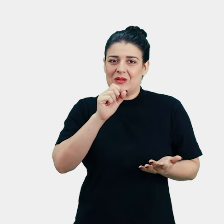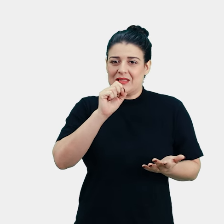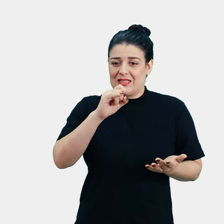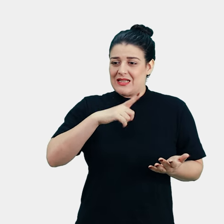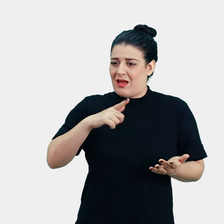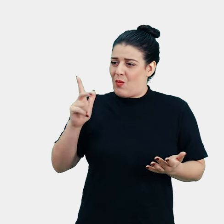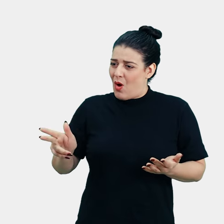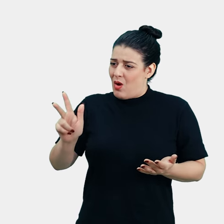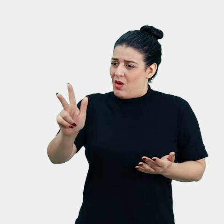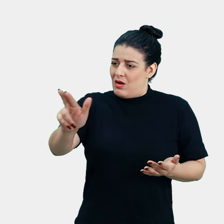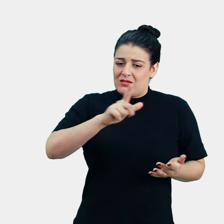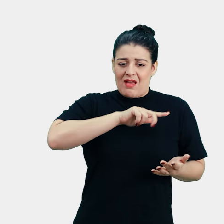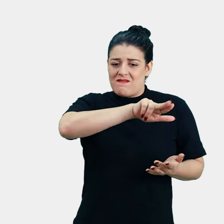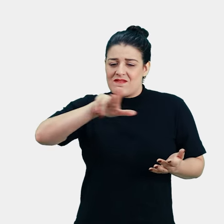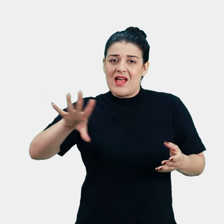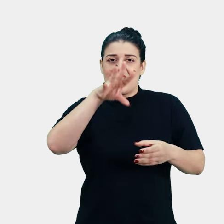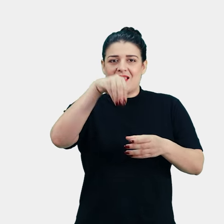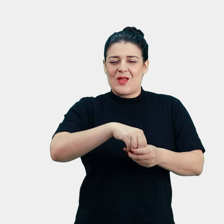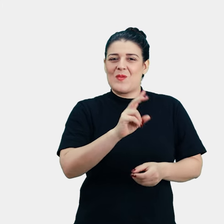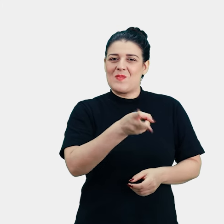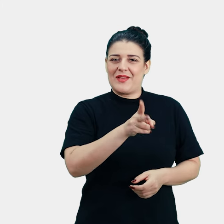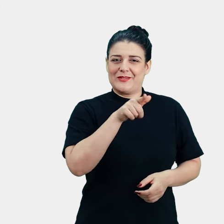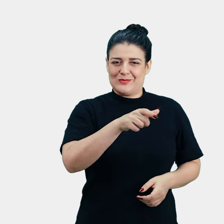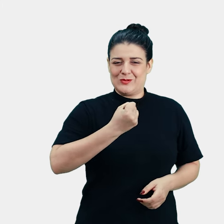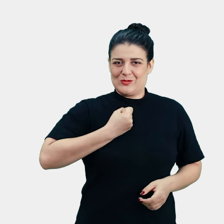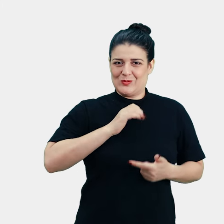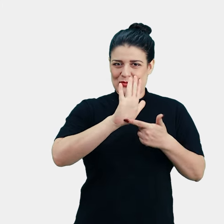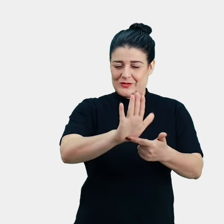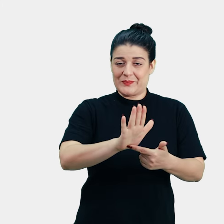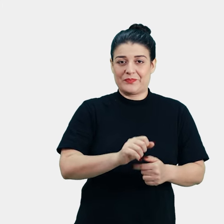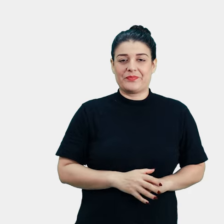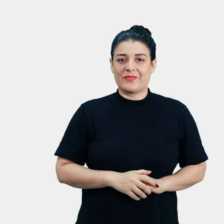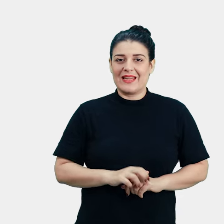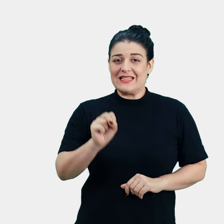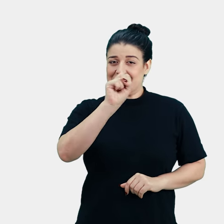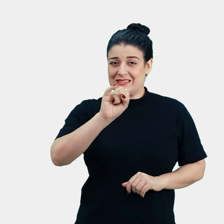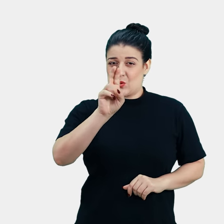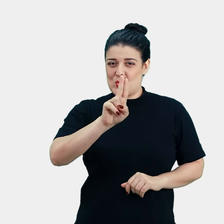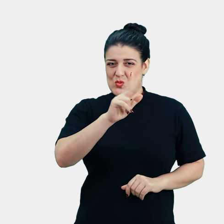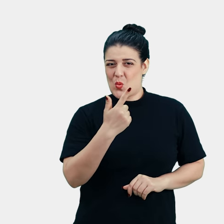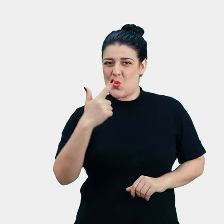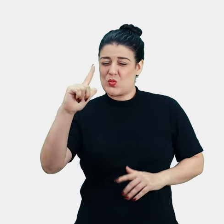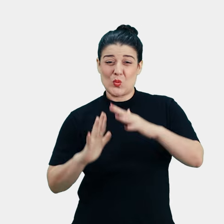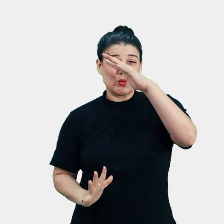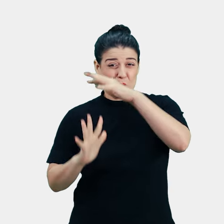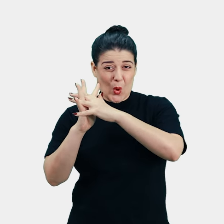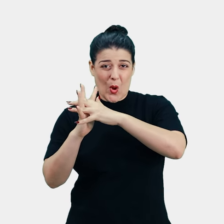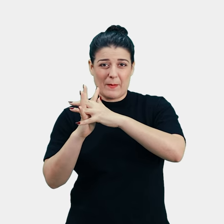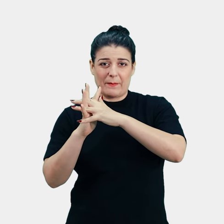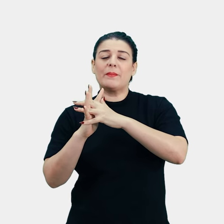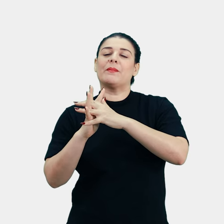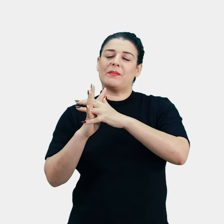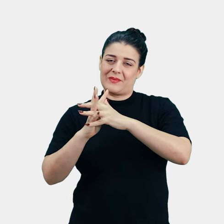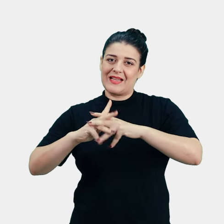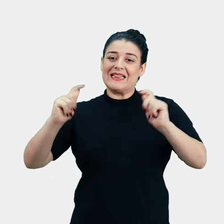várias substâncias aqui dentro desse sinal. Agora, se você usa uma alta resolução,